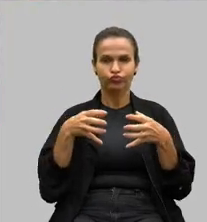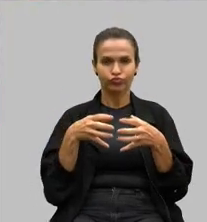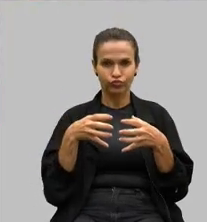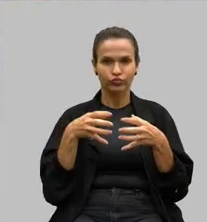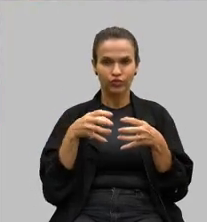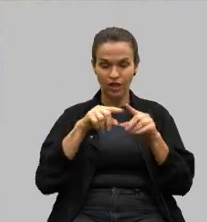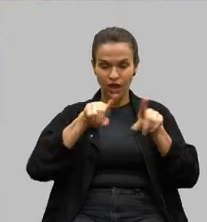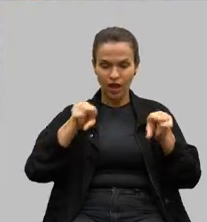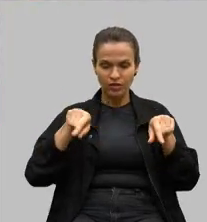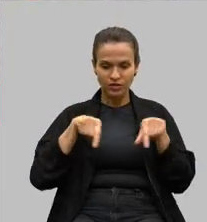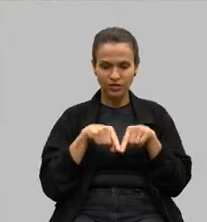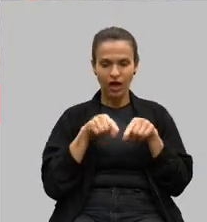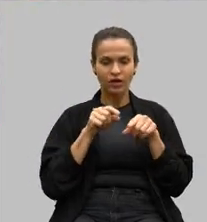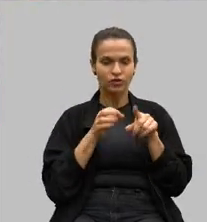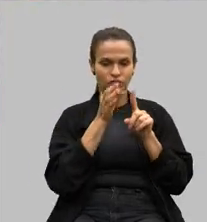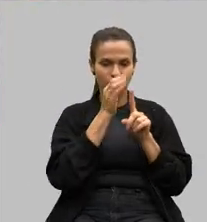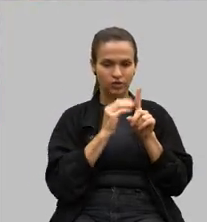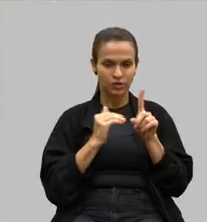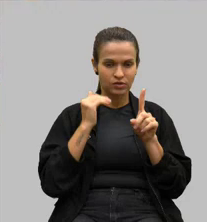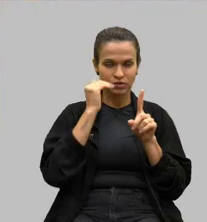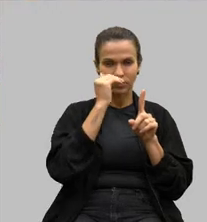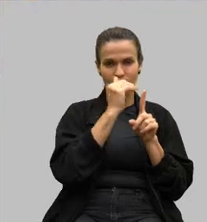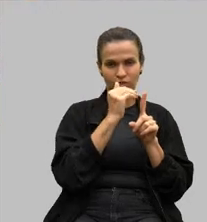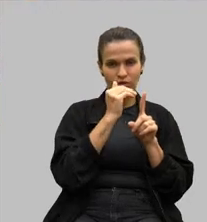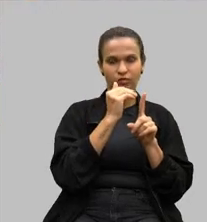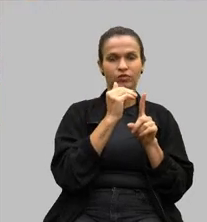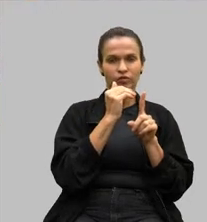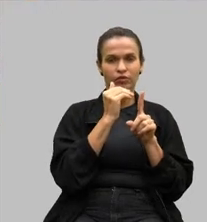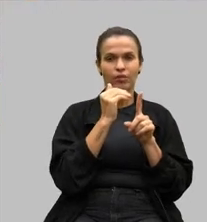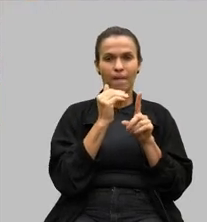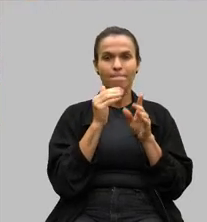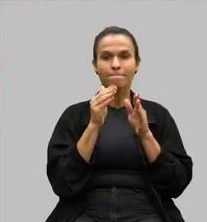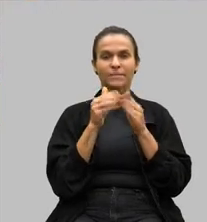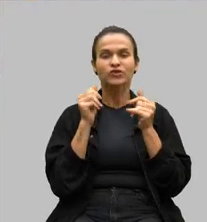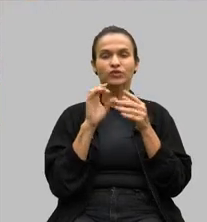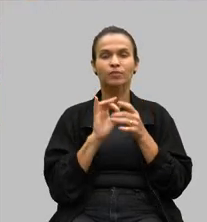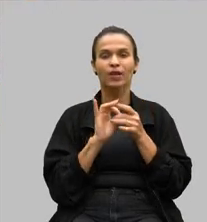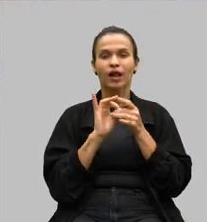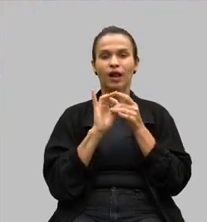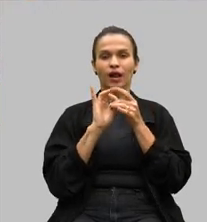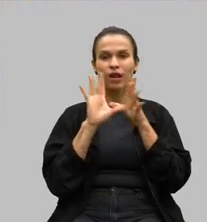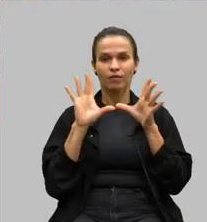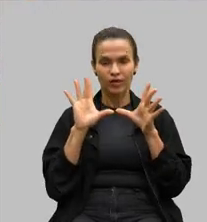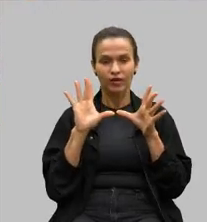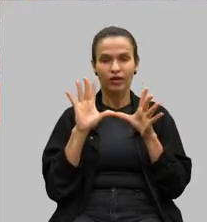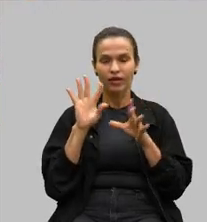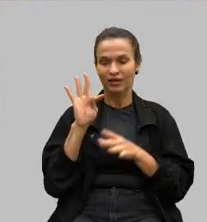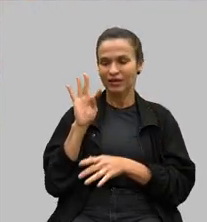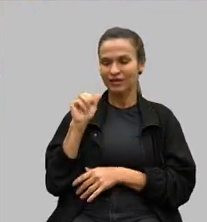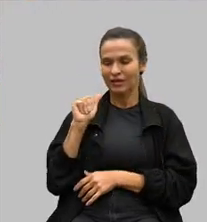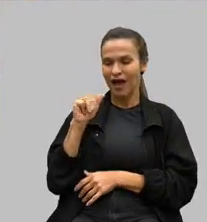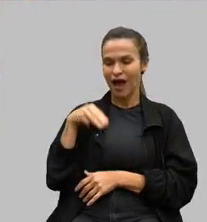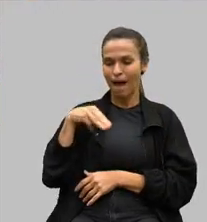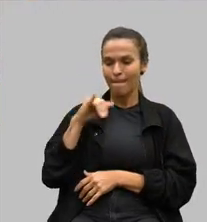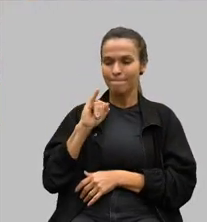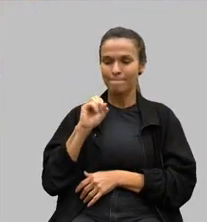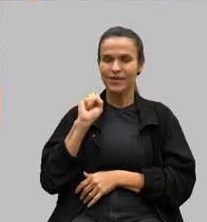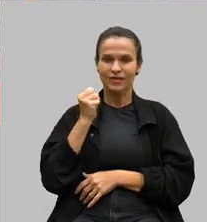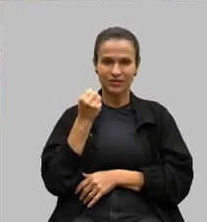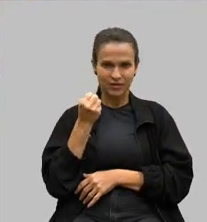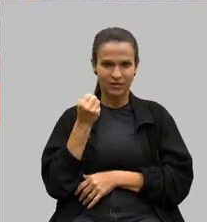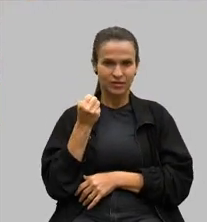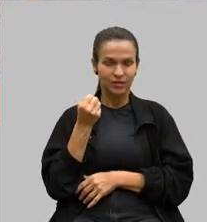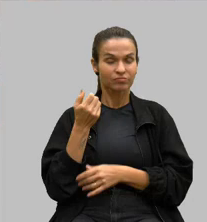dos desembargadores advogando pela liberação da Tamisa as condições para isso foram